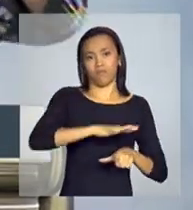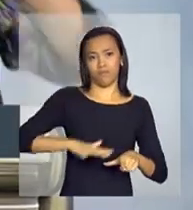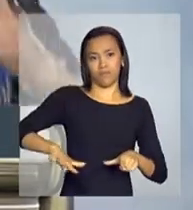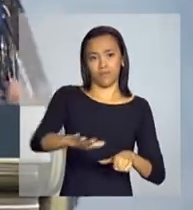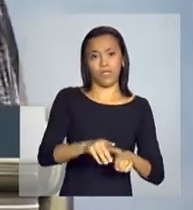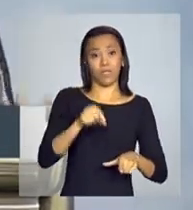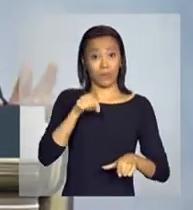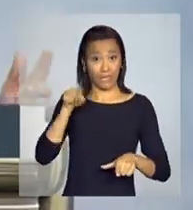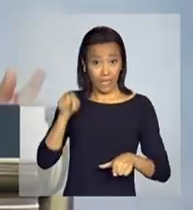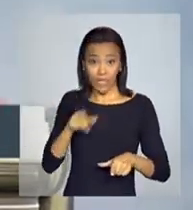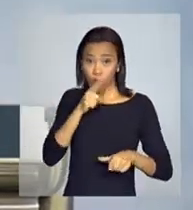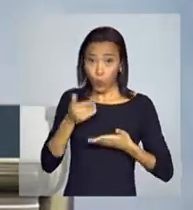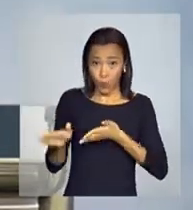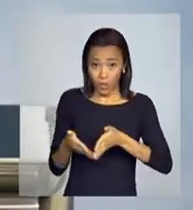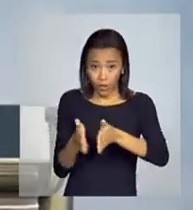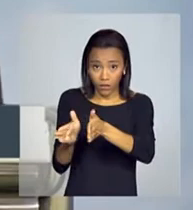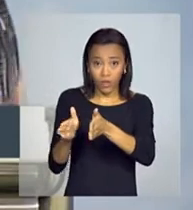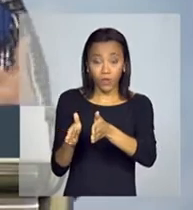lá,